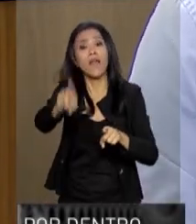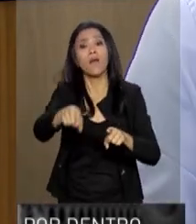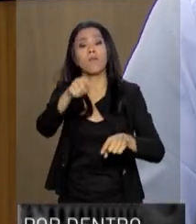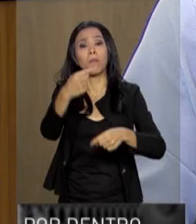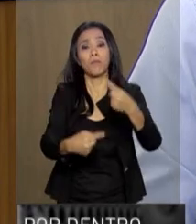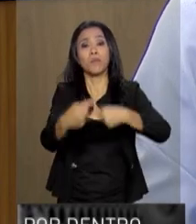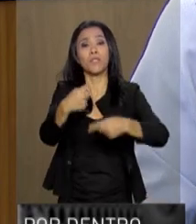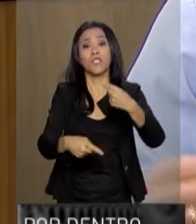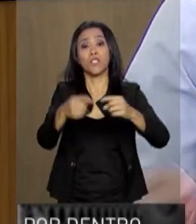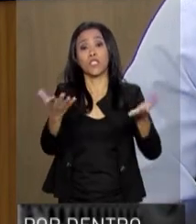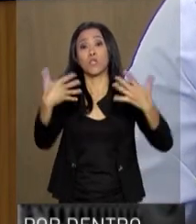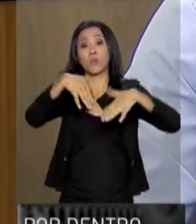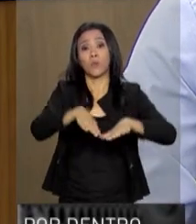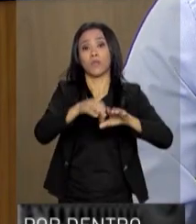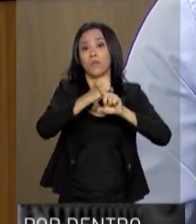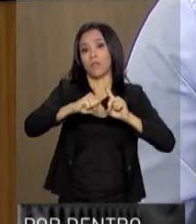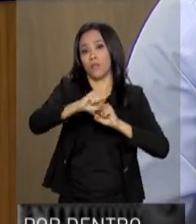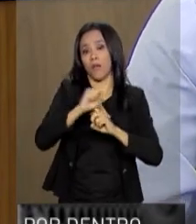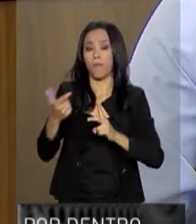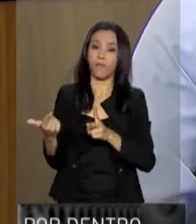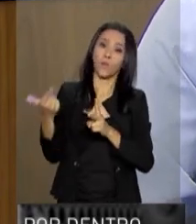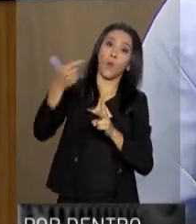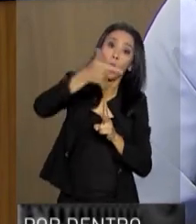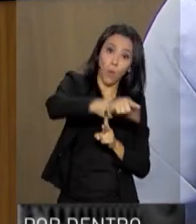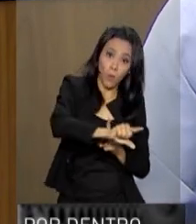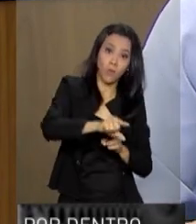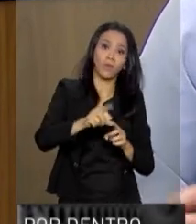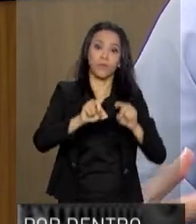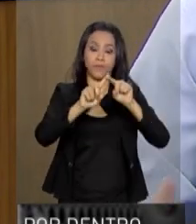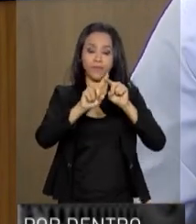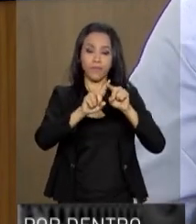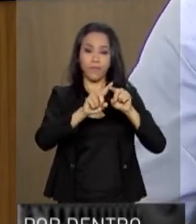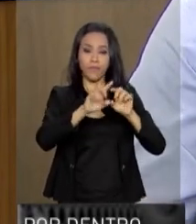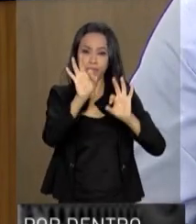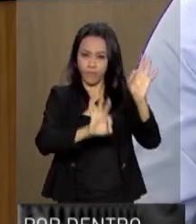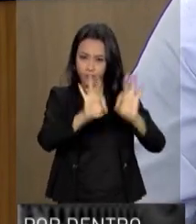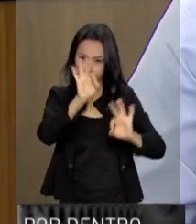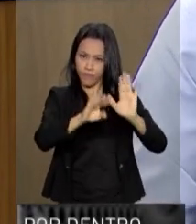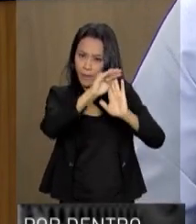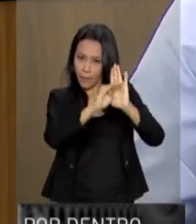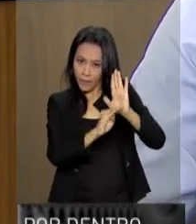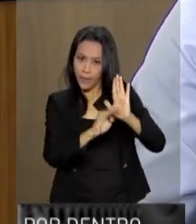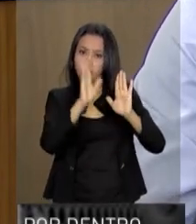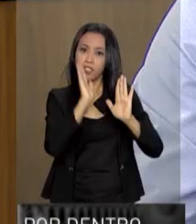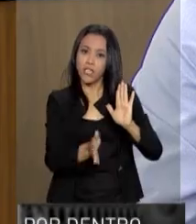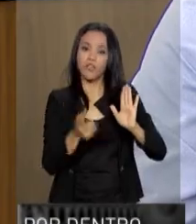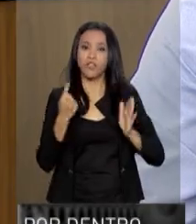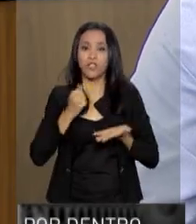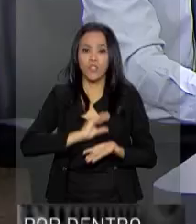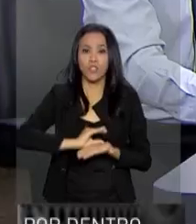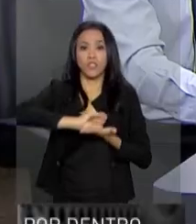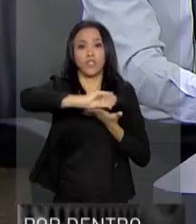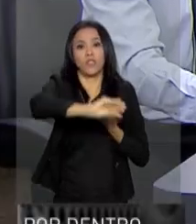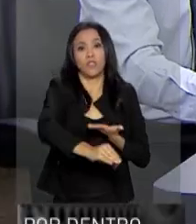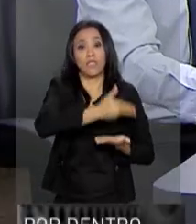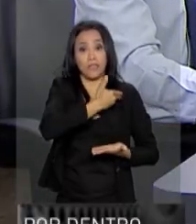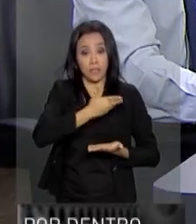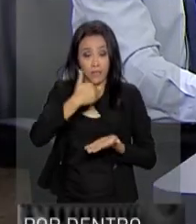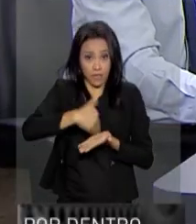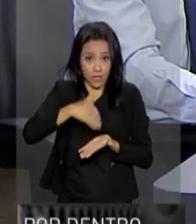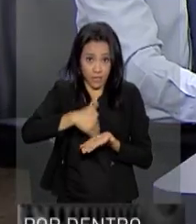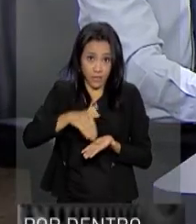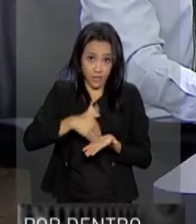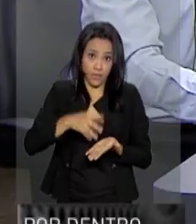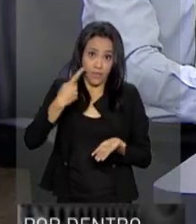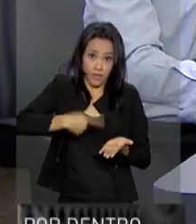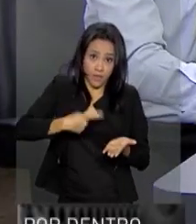um outro programa importante que foi ampliado com recurso a secretaria nacional de juventude é o profesp